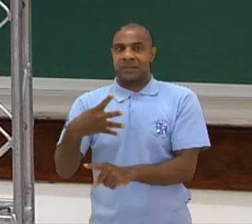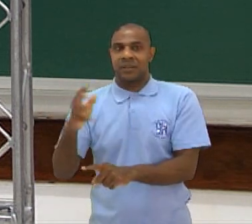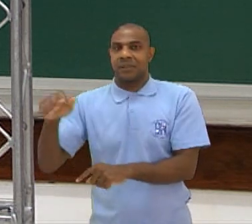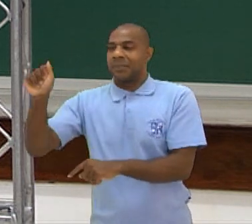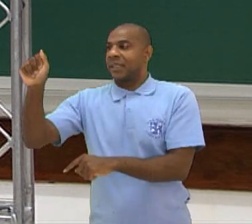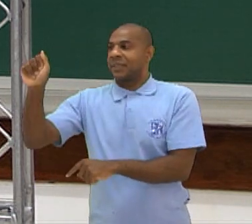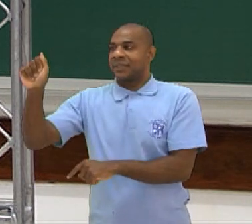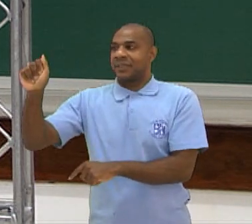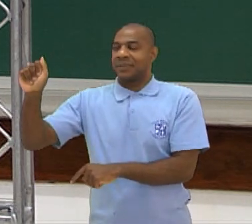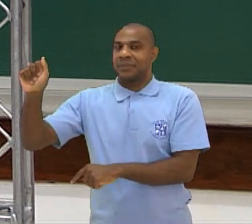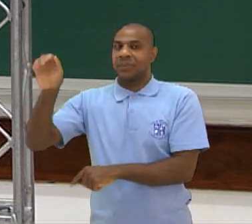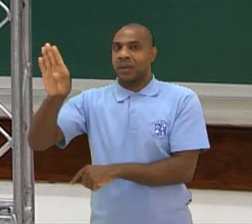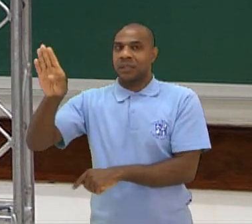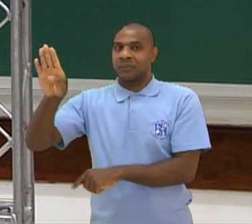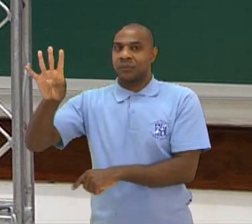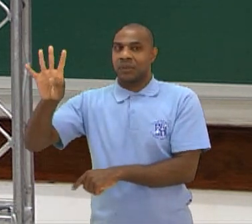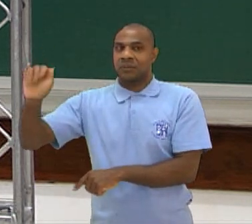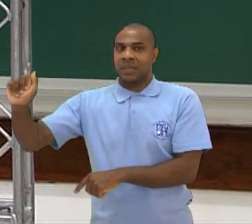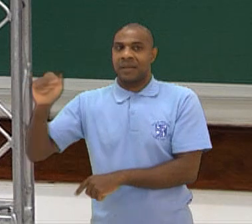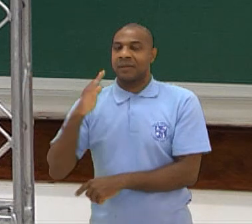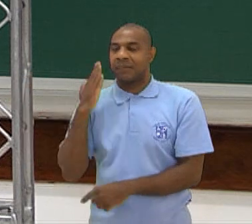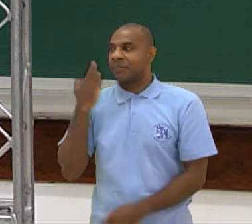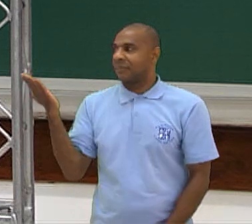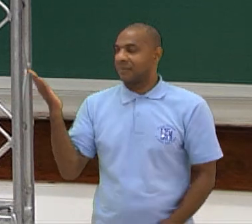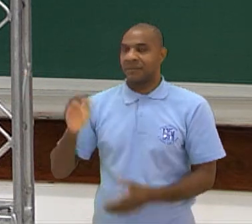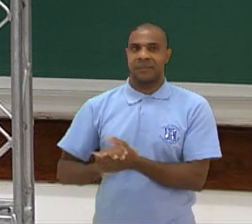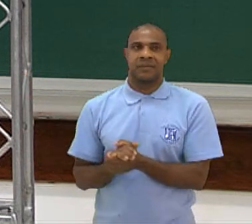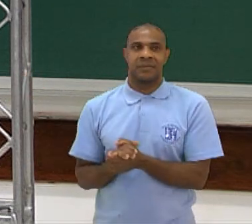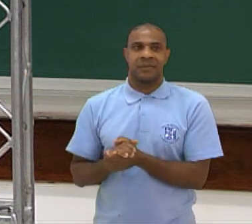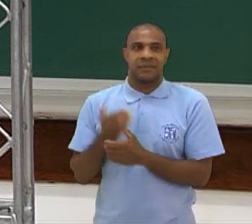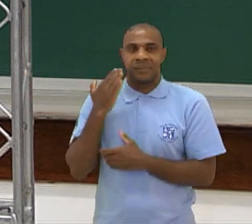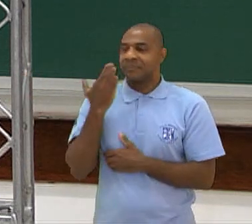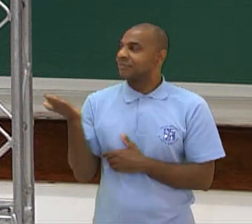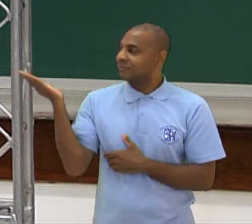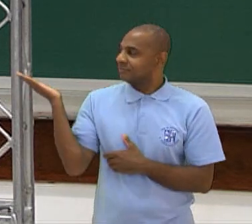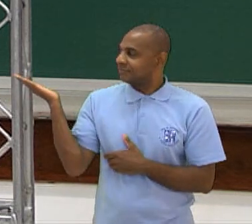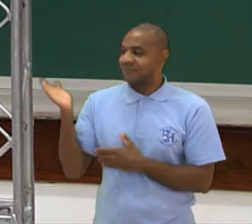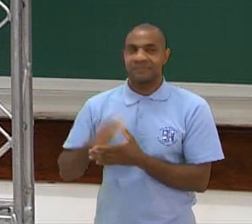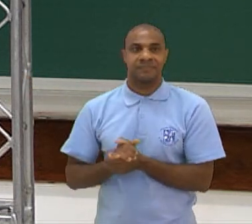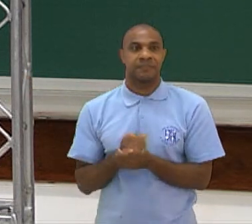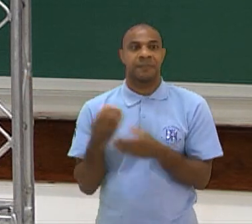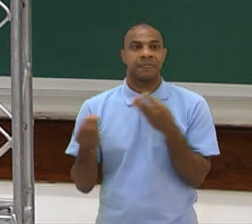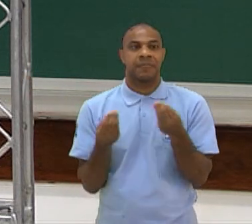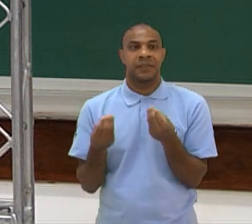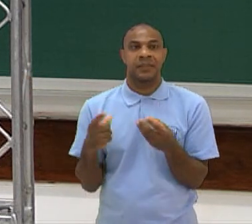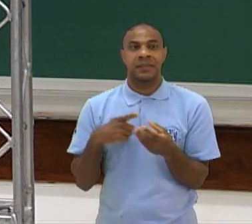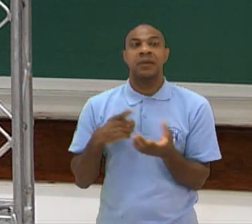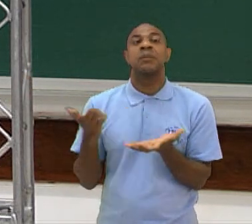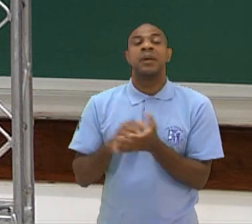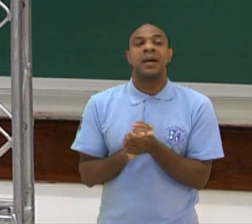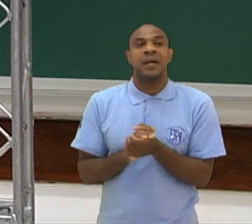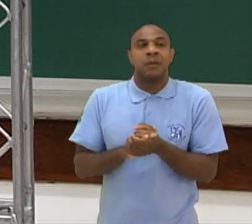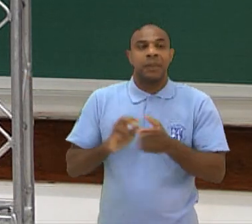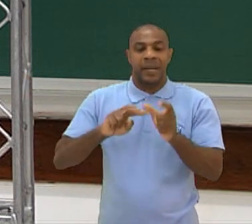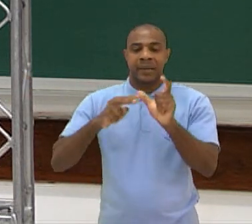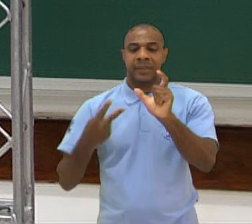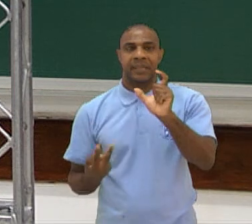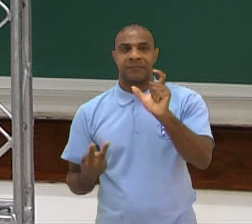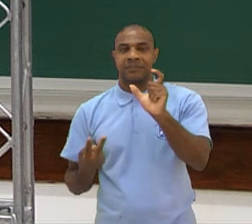menos 4A. Isso aqui não é um resultado, porque eu não tenho uma igualdade, né? Só que eu tenho o que? Uma classificação. Para